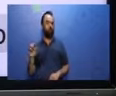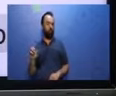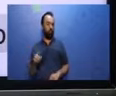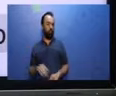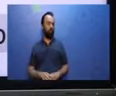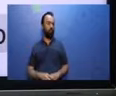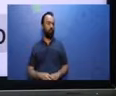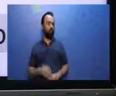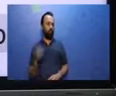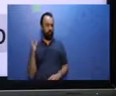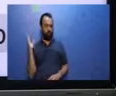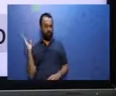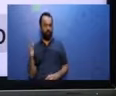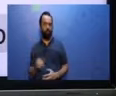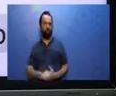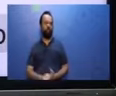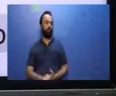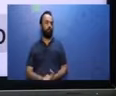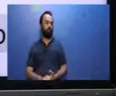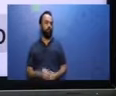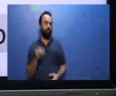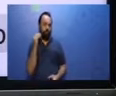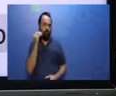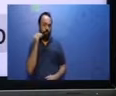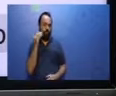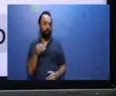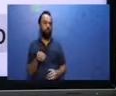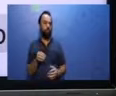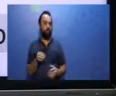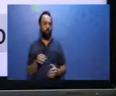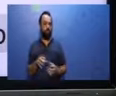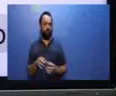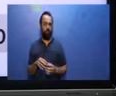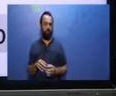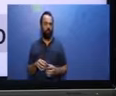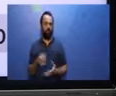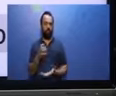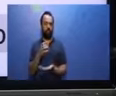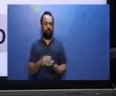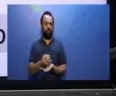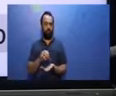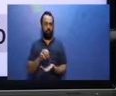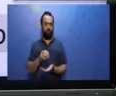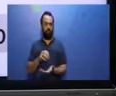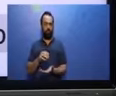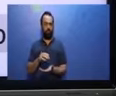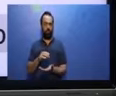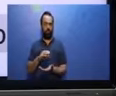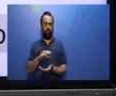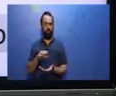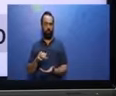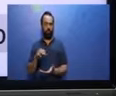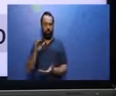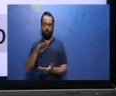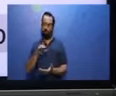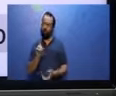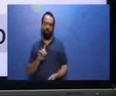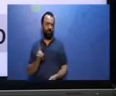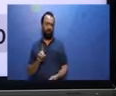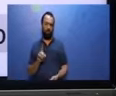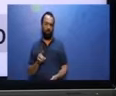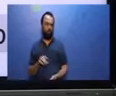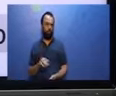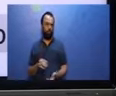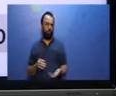e é nesse outro exemplo é o experimento ele foi feito no frasco aberto então o quê que foi observado não foi